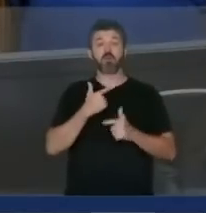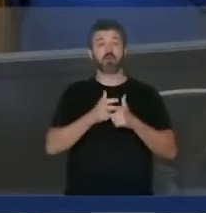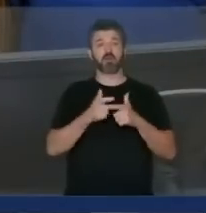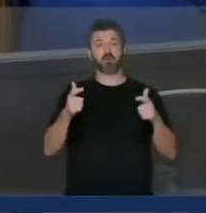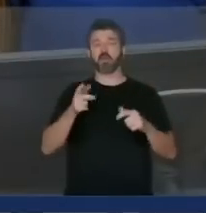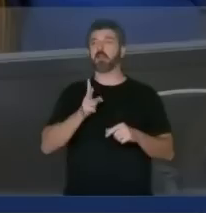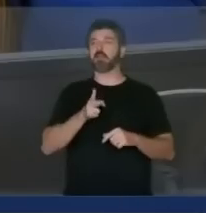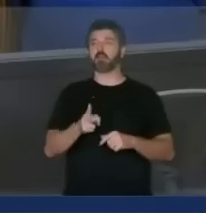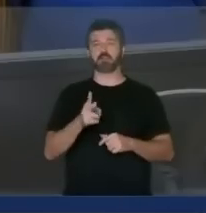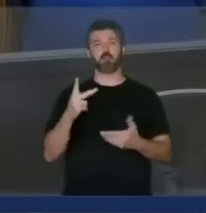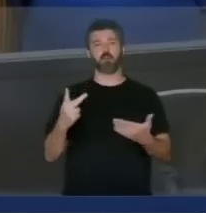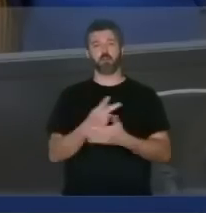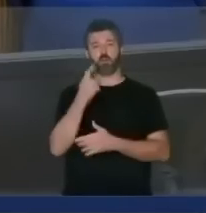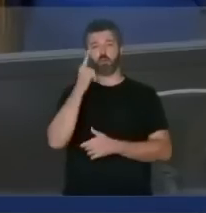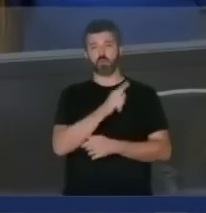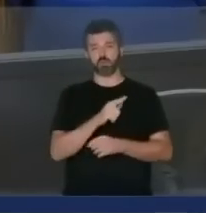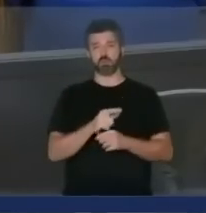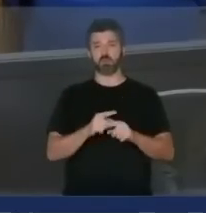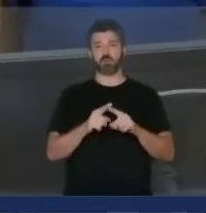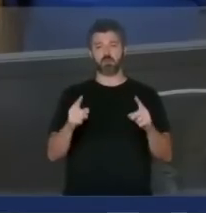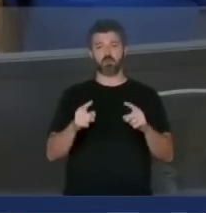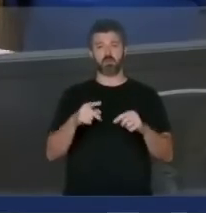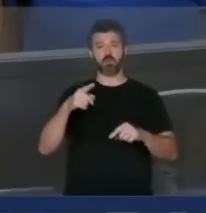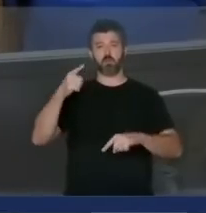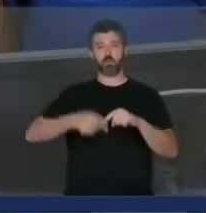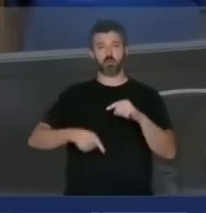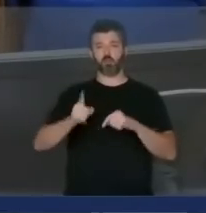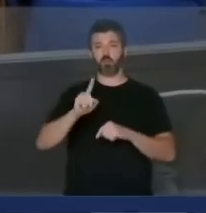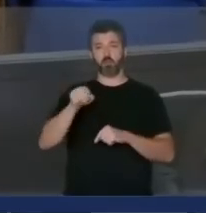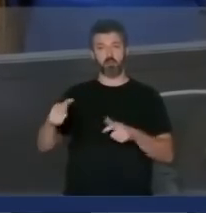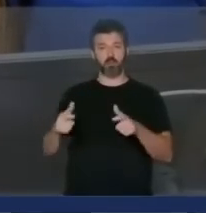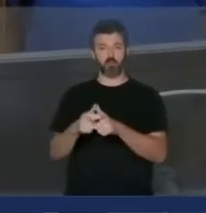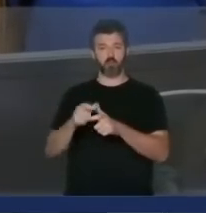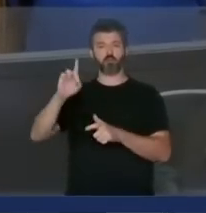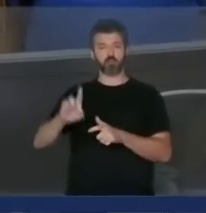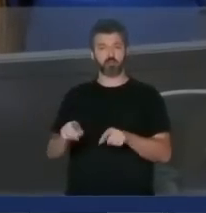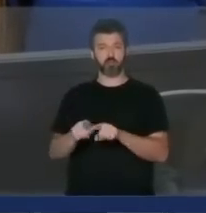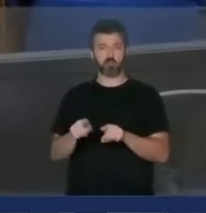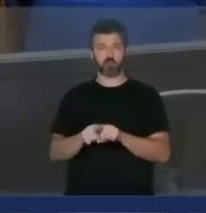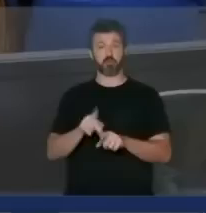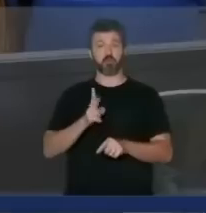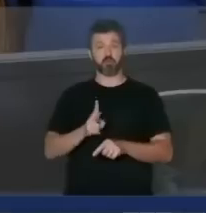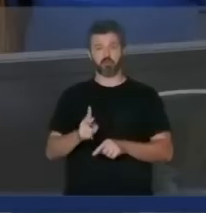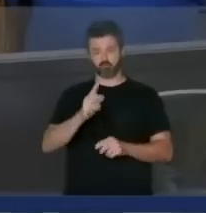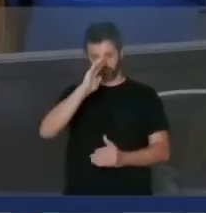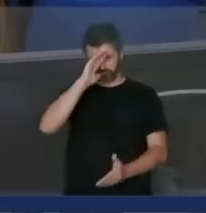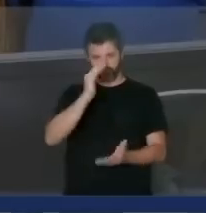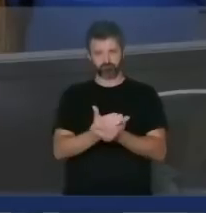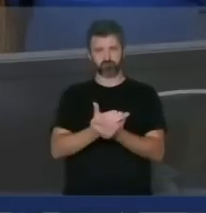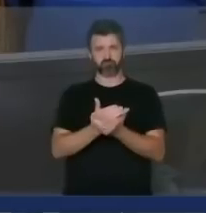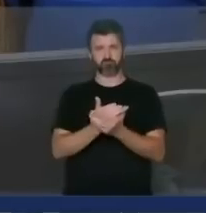sempre prevalece, sem nunca cessear o direito da minoria. Seguiremos devotos da